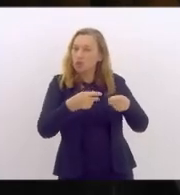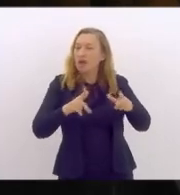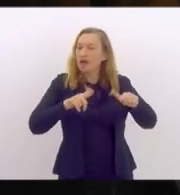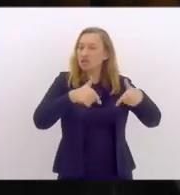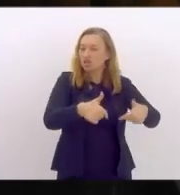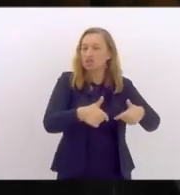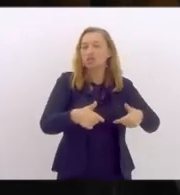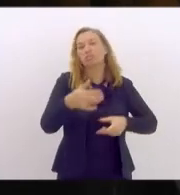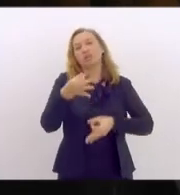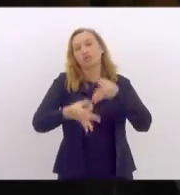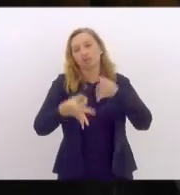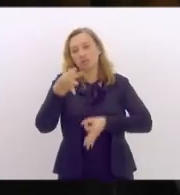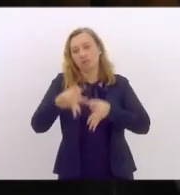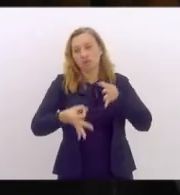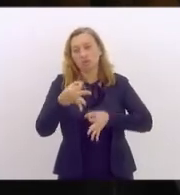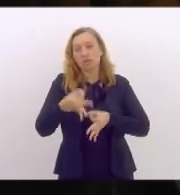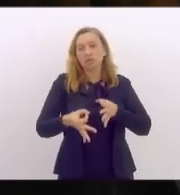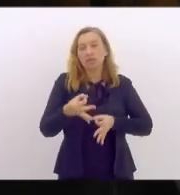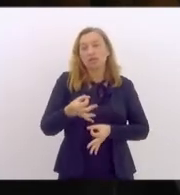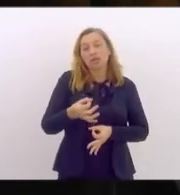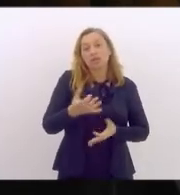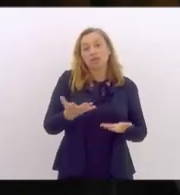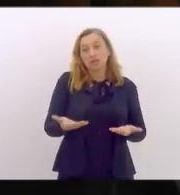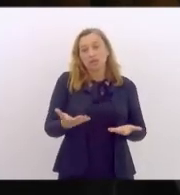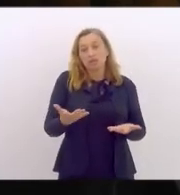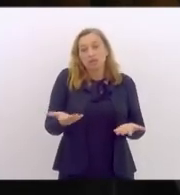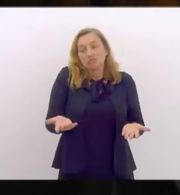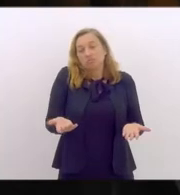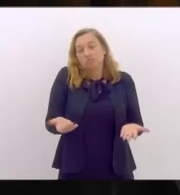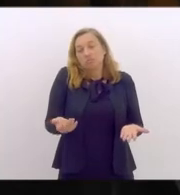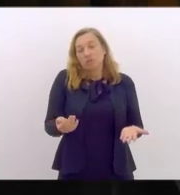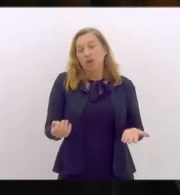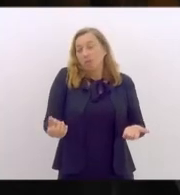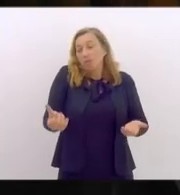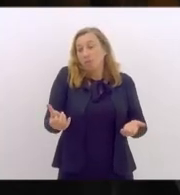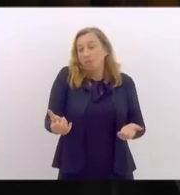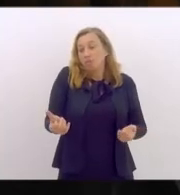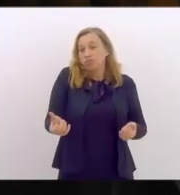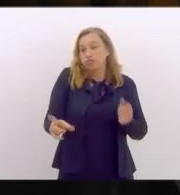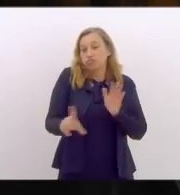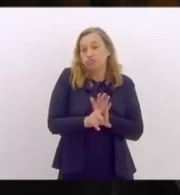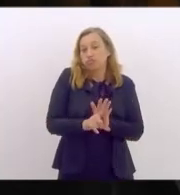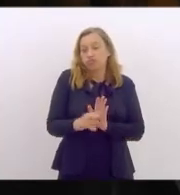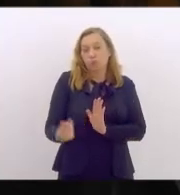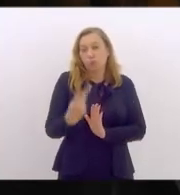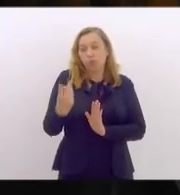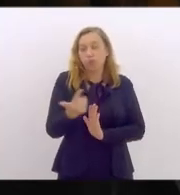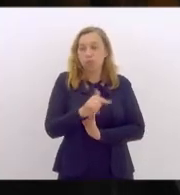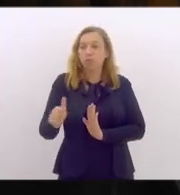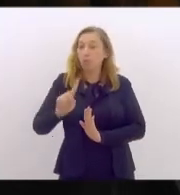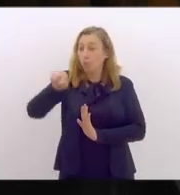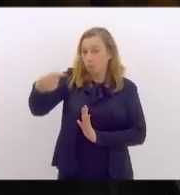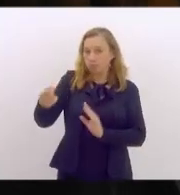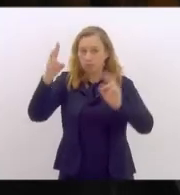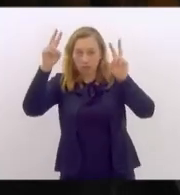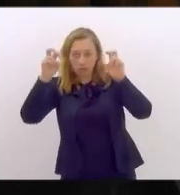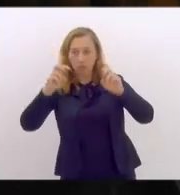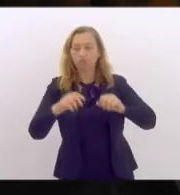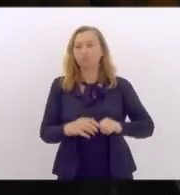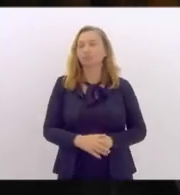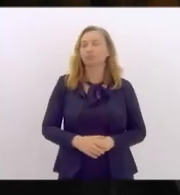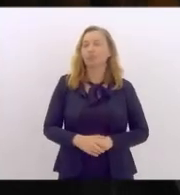pela justiça Senão daqui a pouco as leis não vale para nada agora uma questão